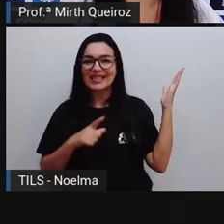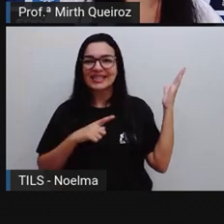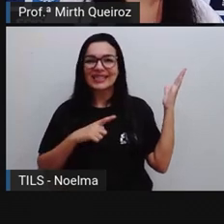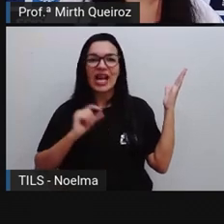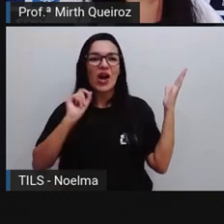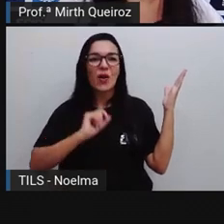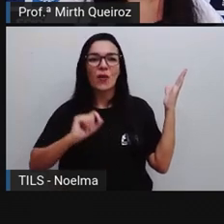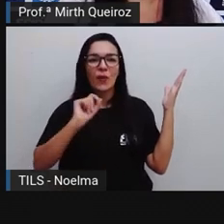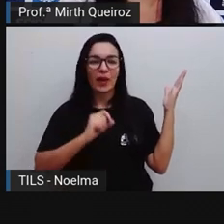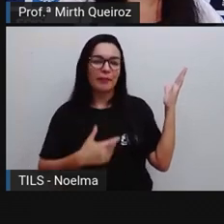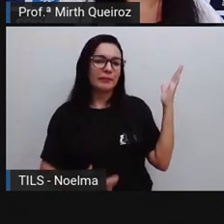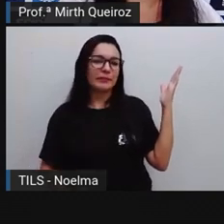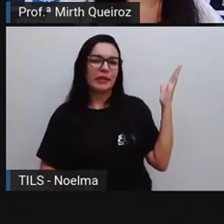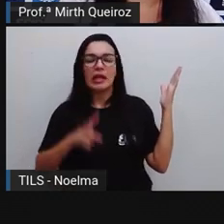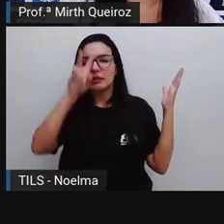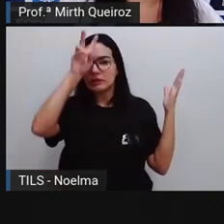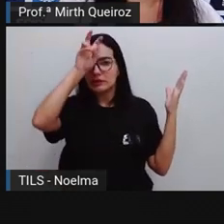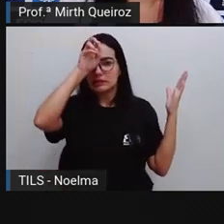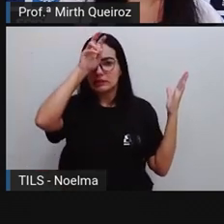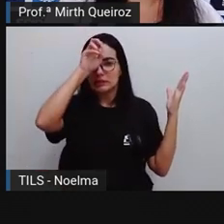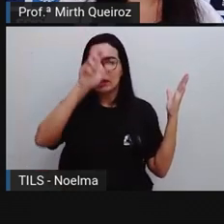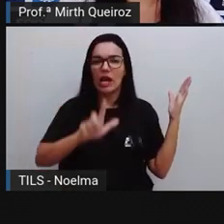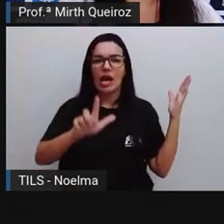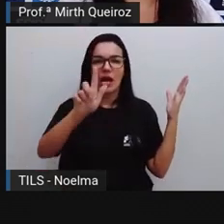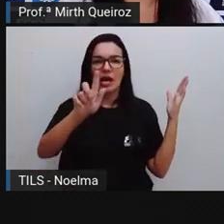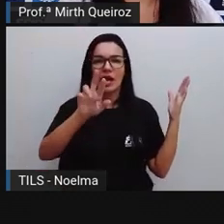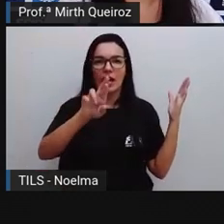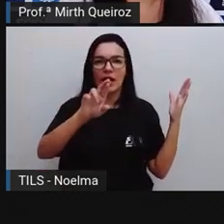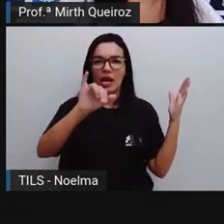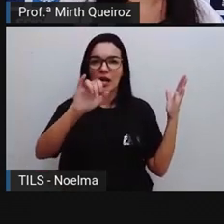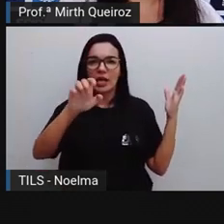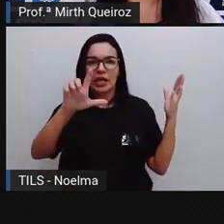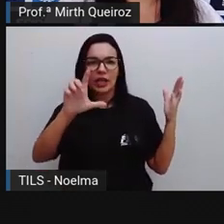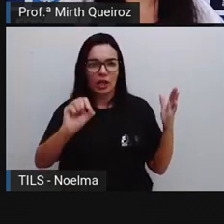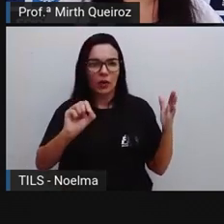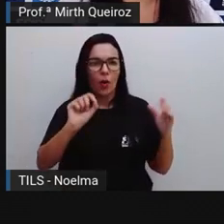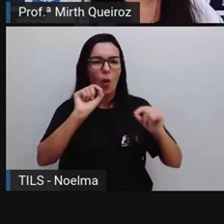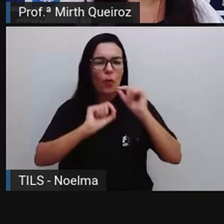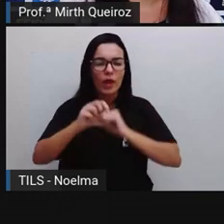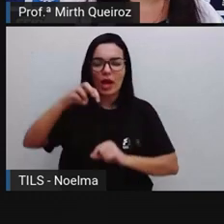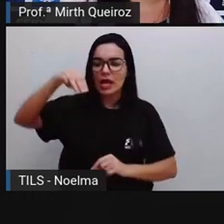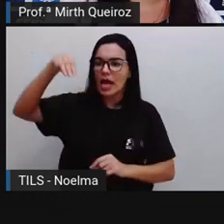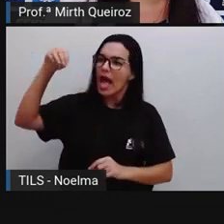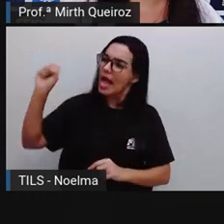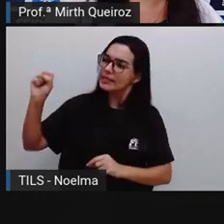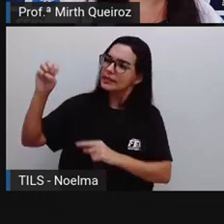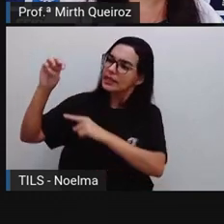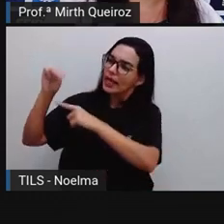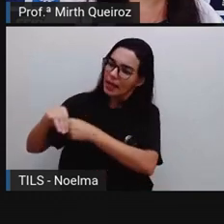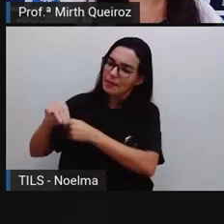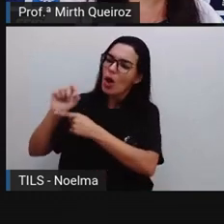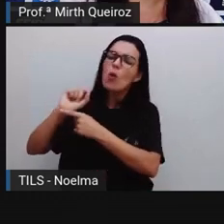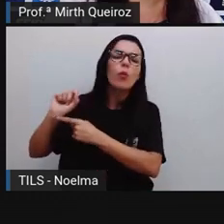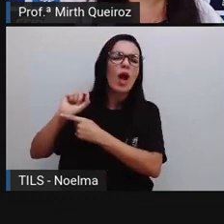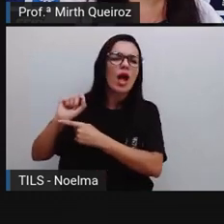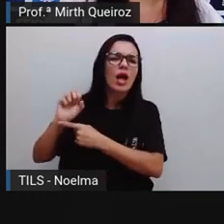aqui. Grilo. SM. Significa substantivo masculino.